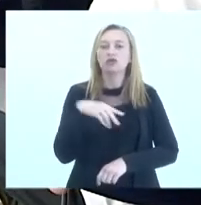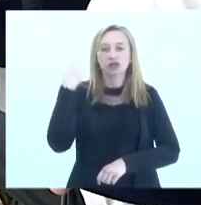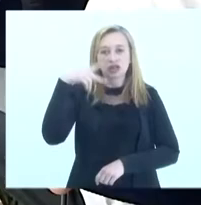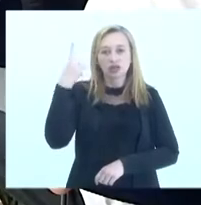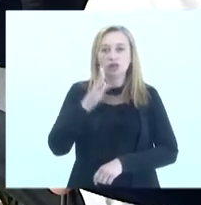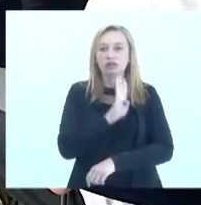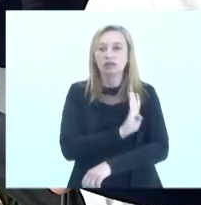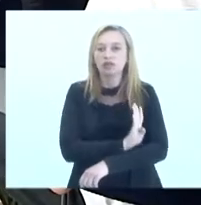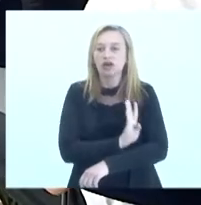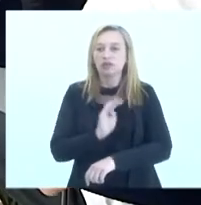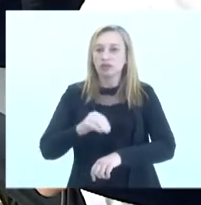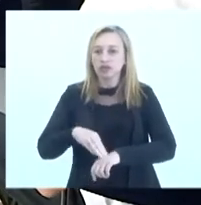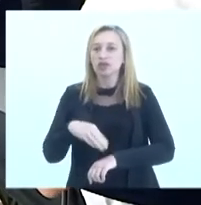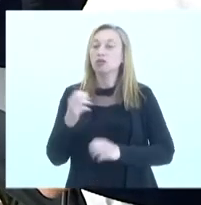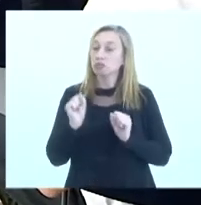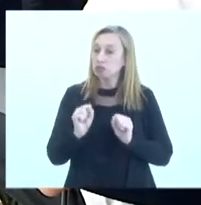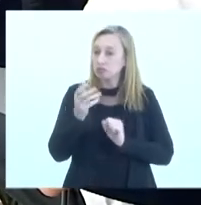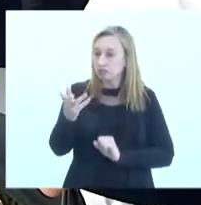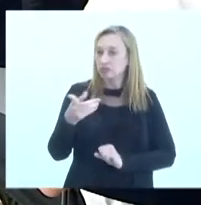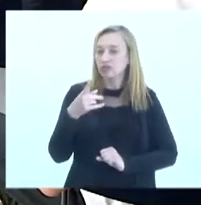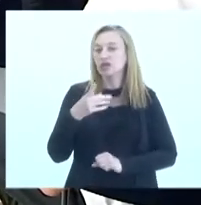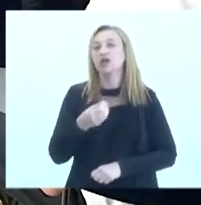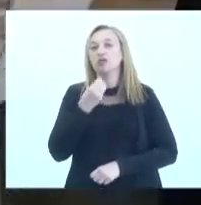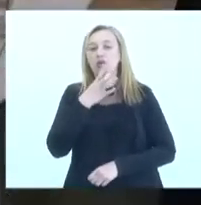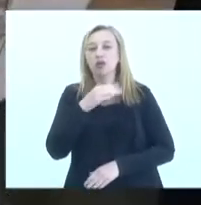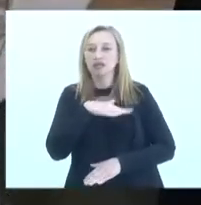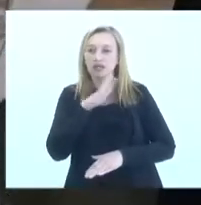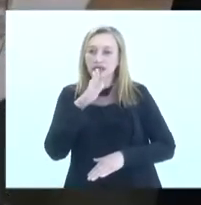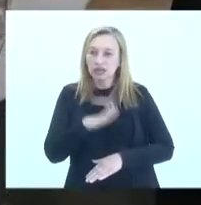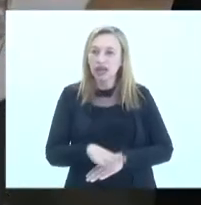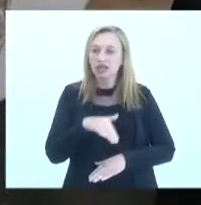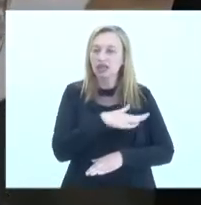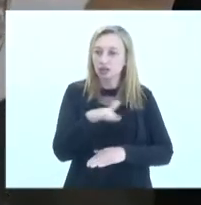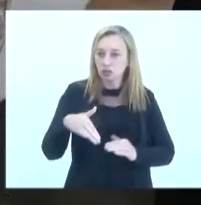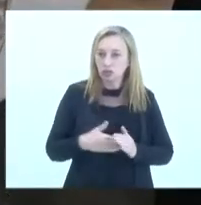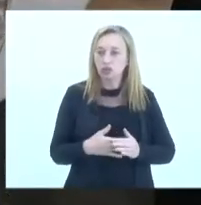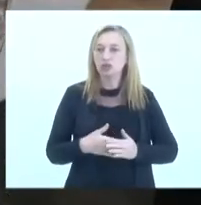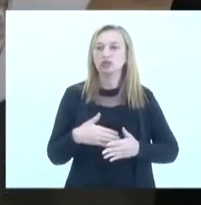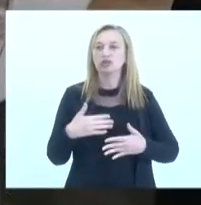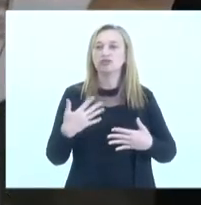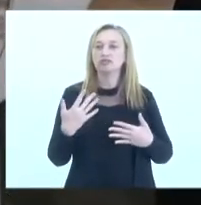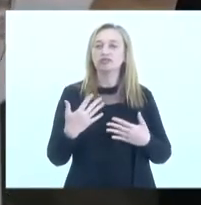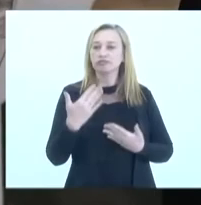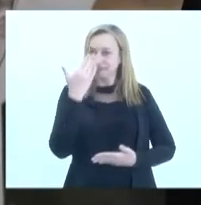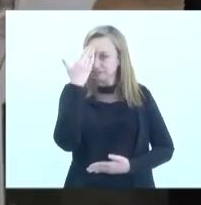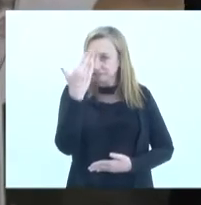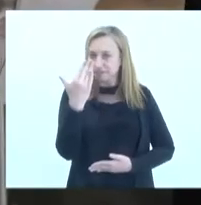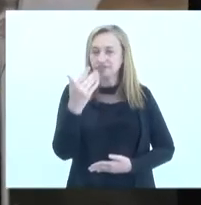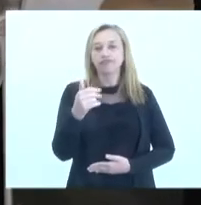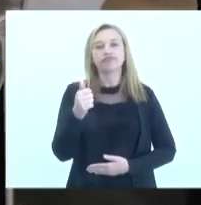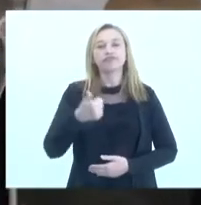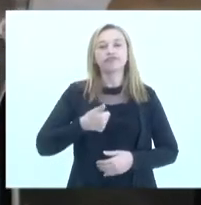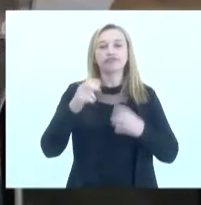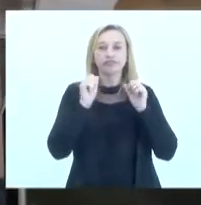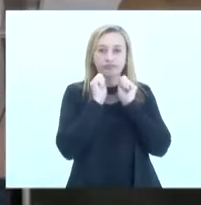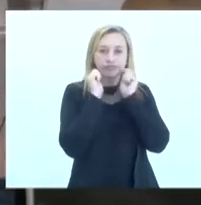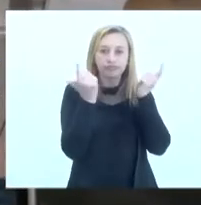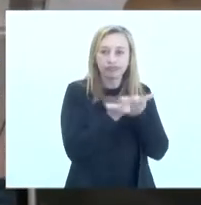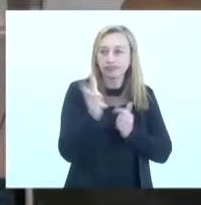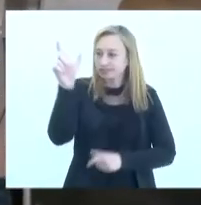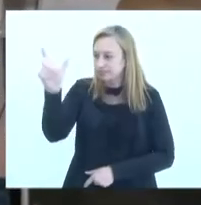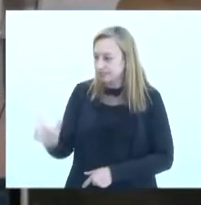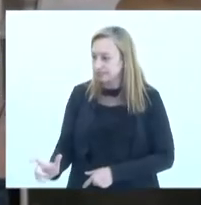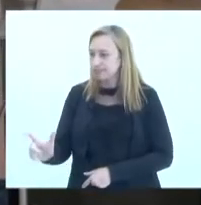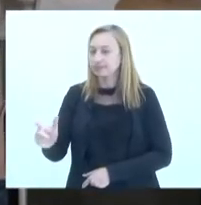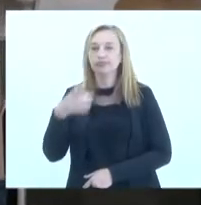favor, Eduardo. Boa tarde a todas e a todos. Quero agradecer primeiramente a Alerge, na pessoa do